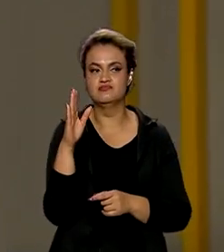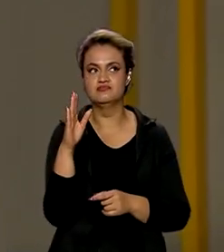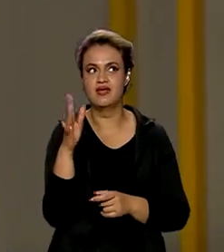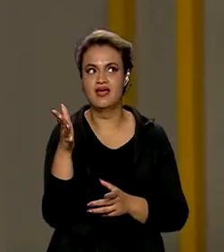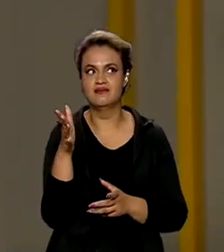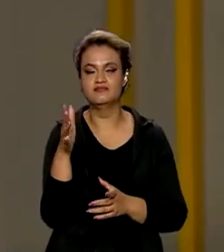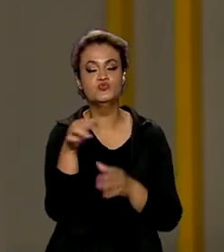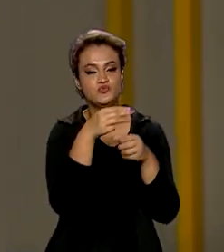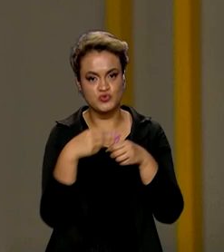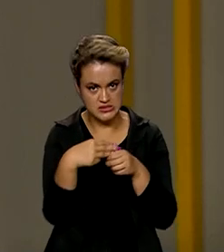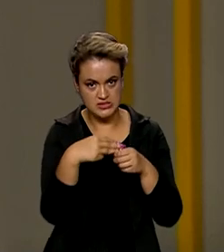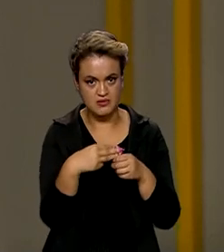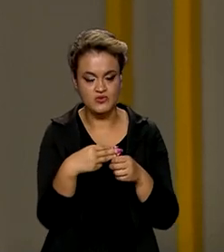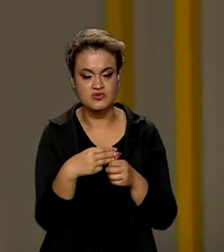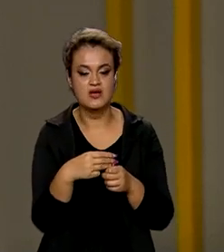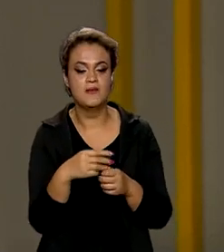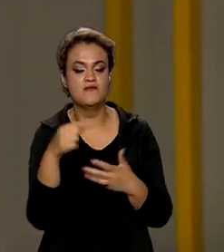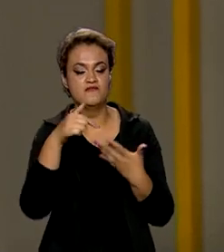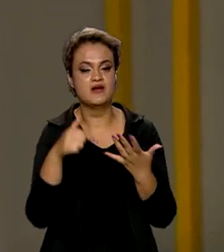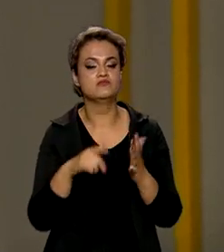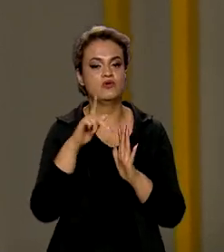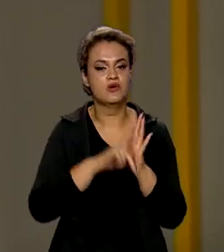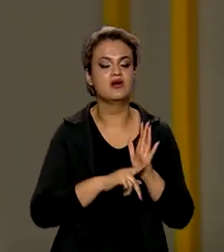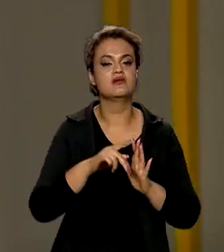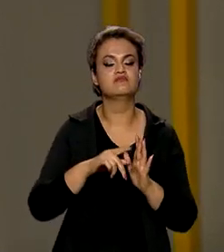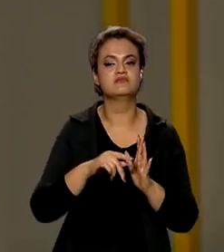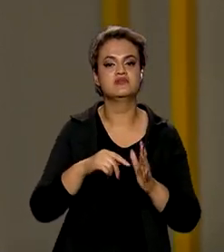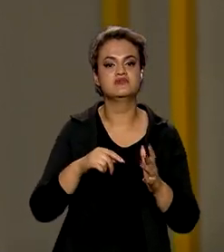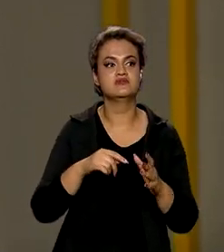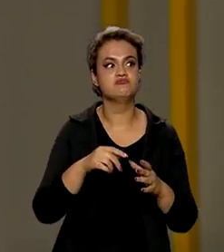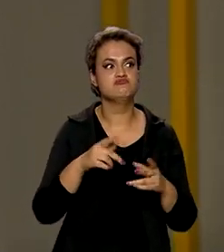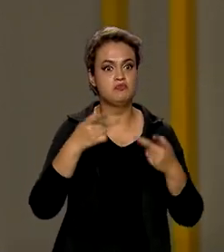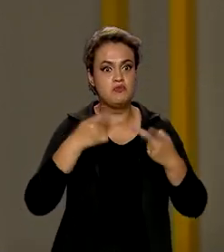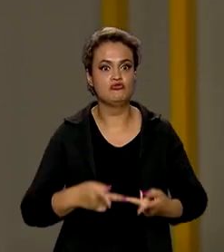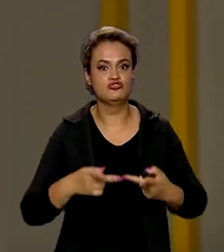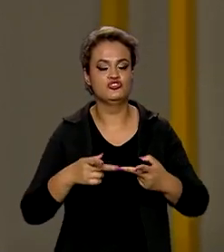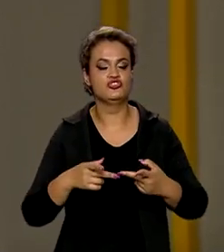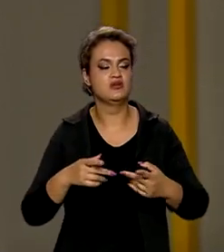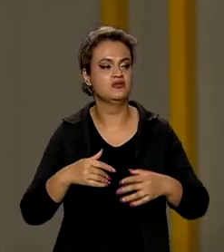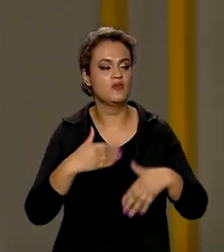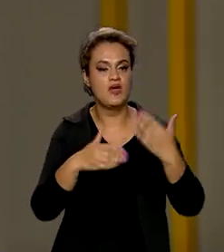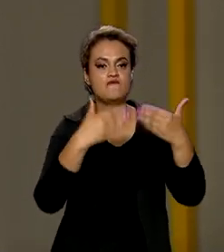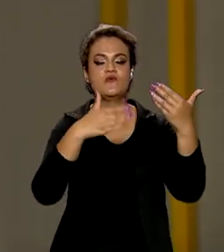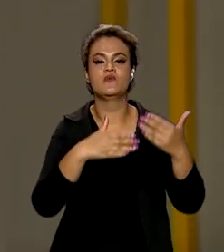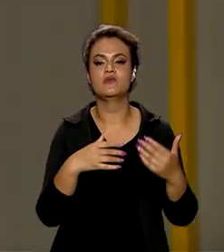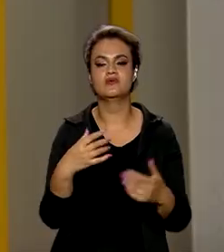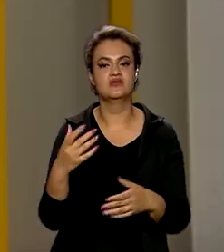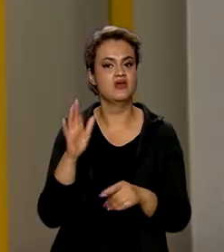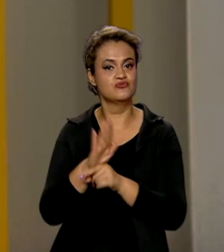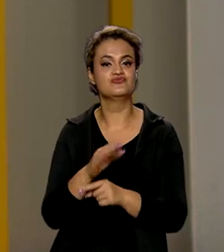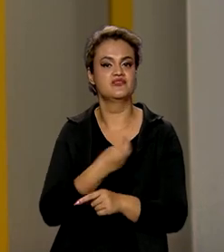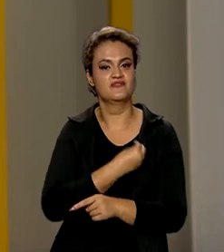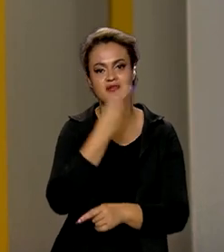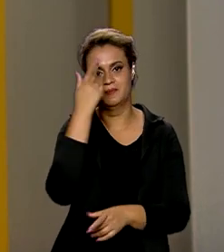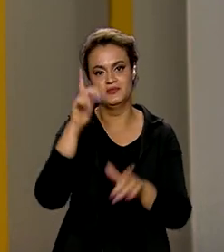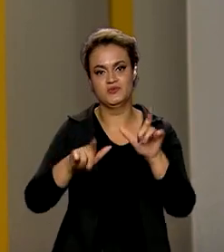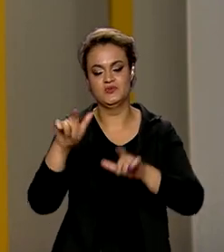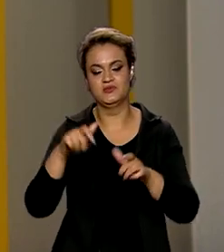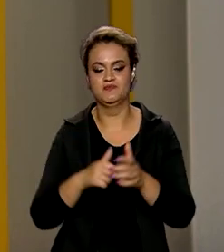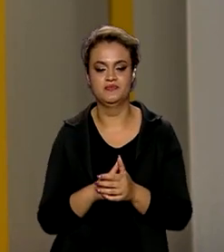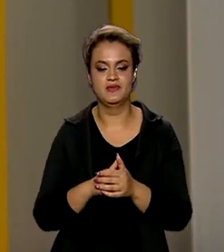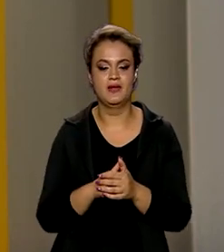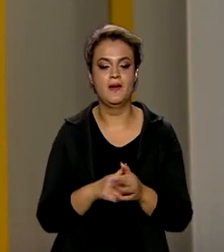é principalmente nos municípios que os programas e projetos ganham vida e impactam o dia a dia das pessoas. E é justamente